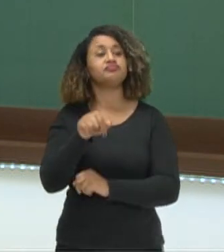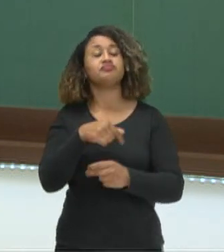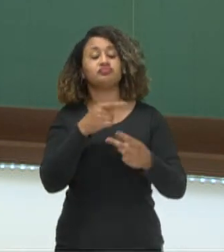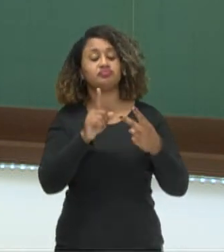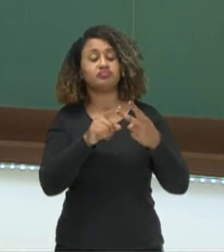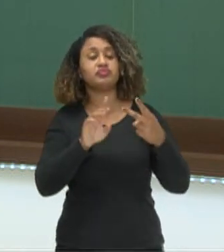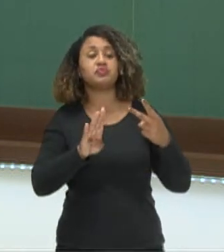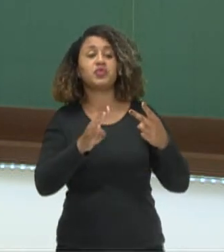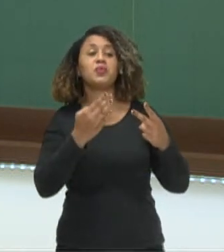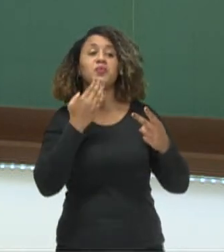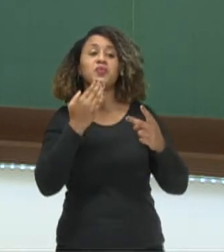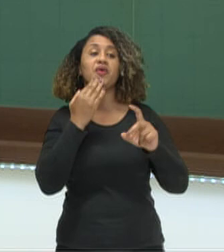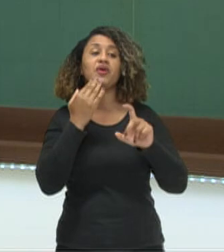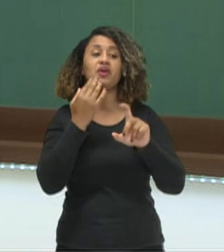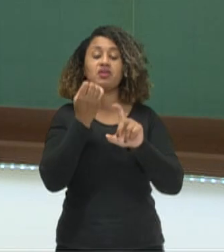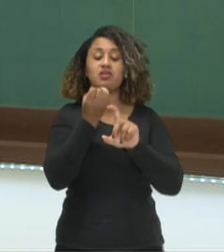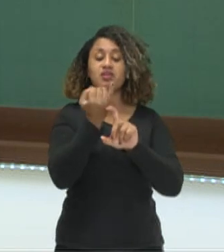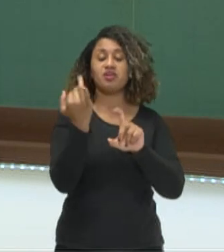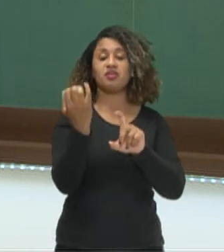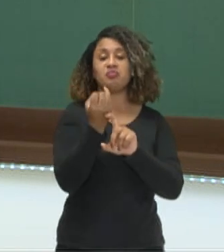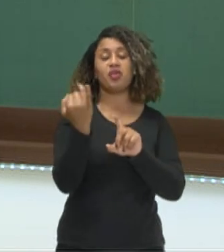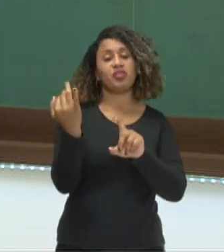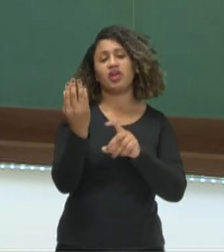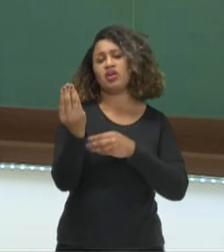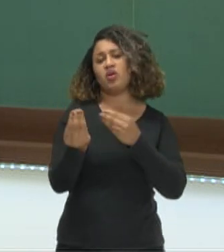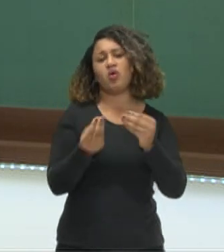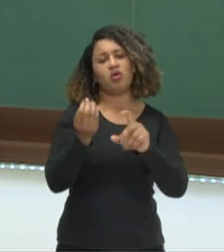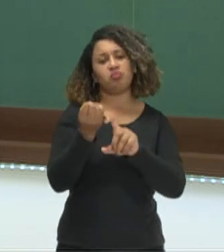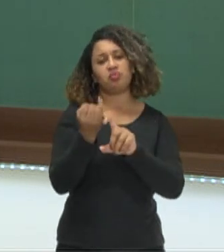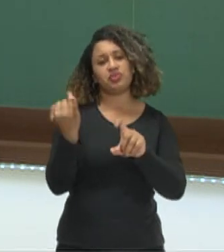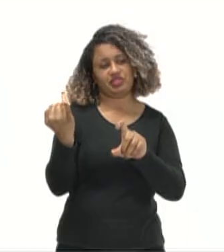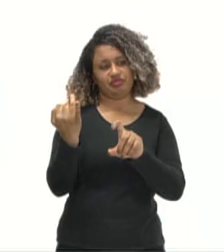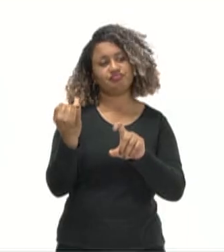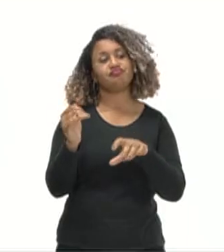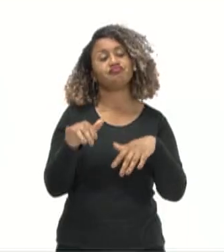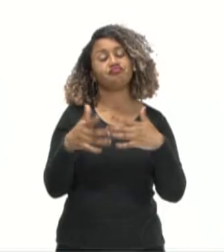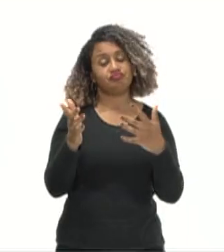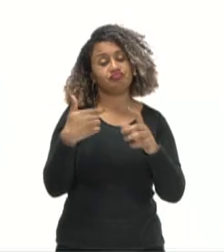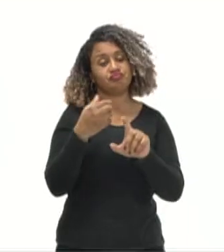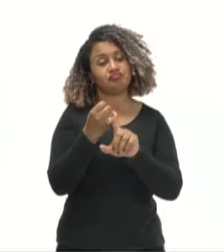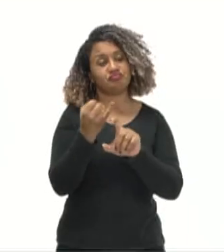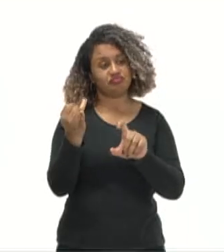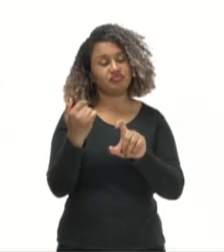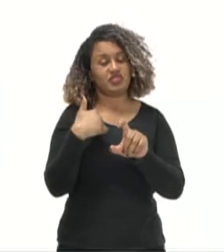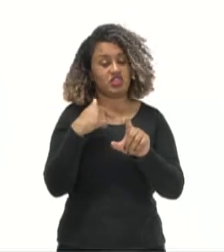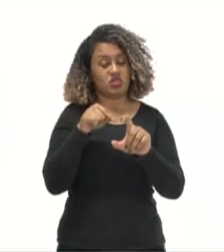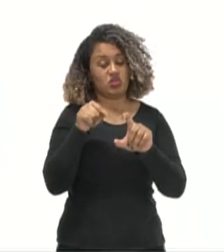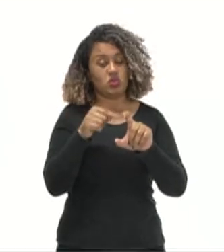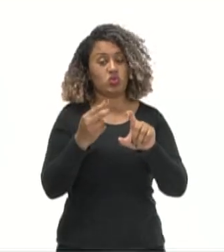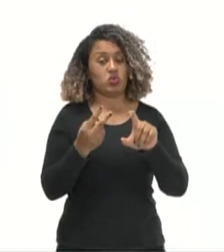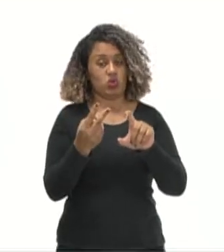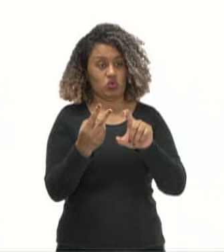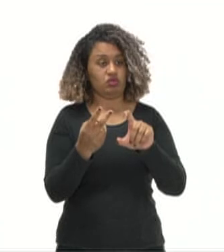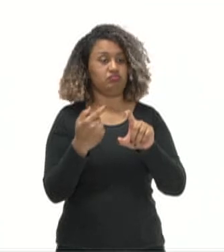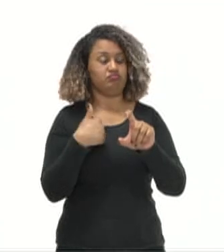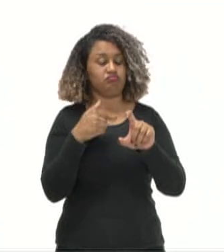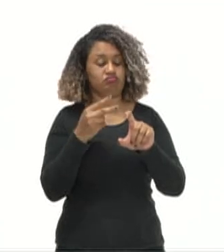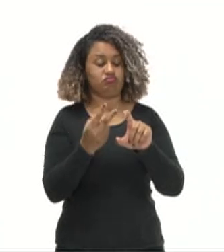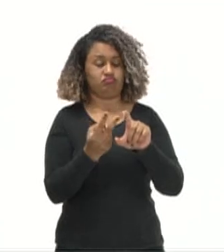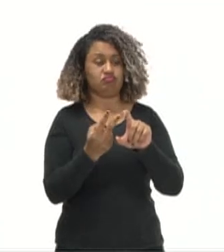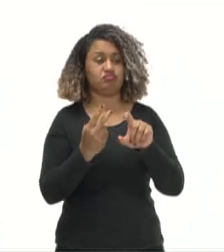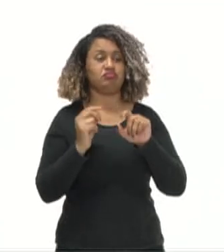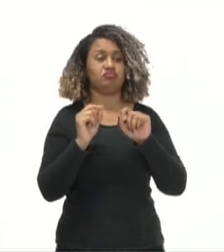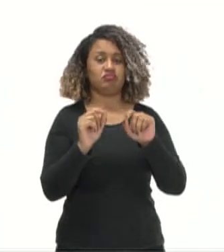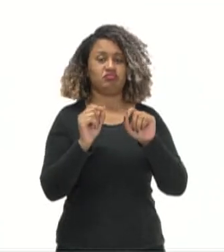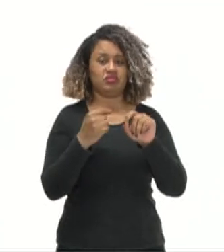na letra B, ele pede para você escrever essa potência. É uma potência de base 2. E esse 2, ele